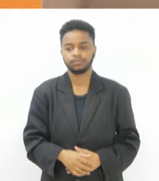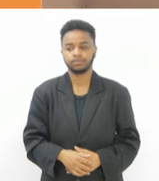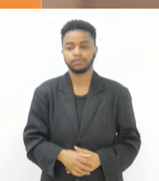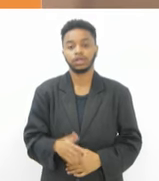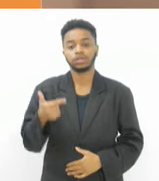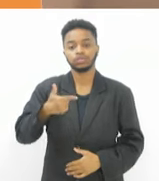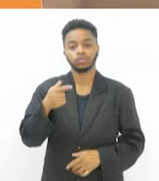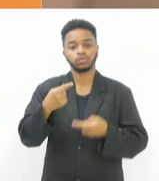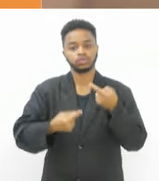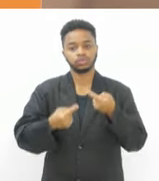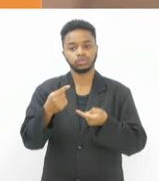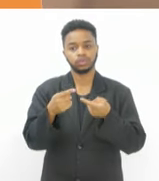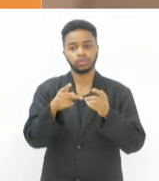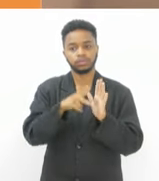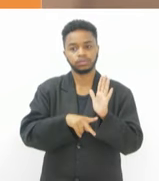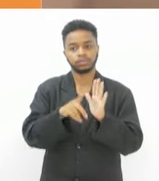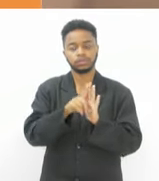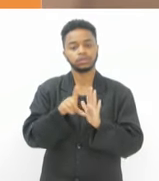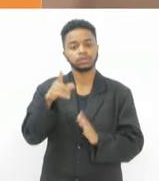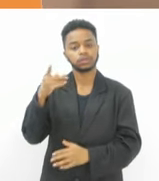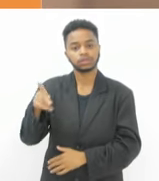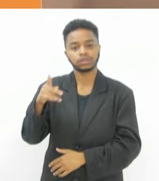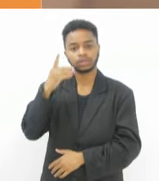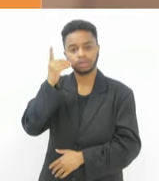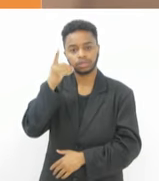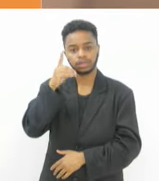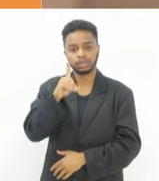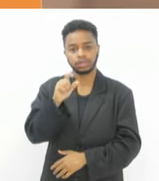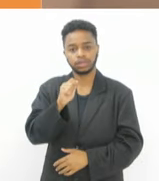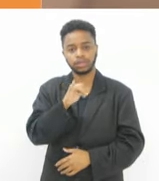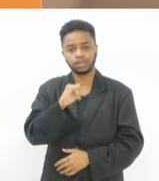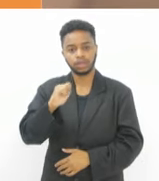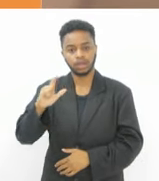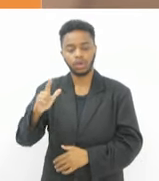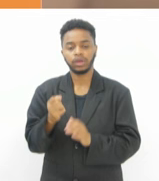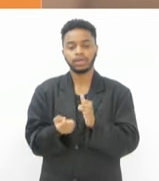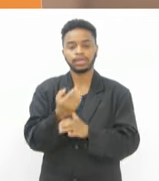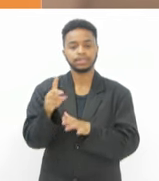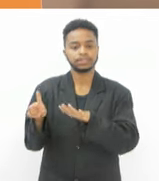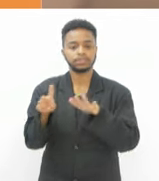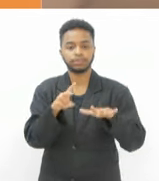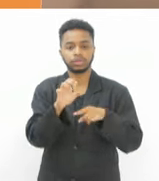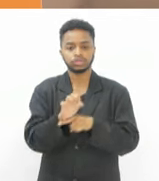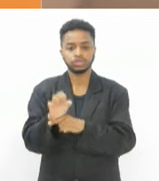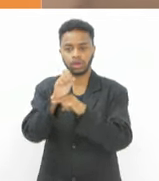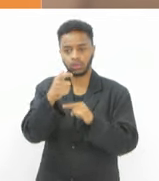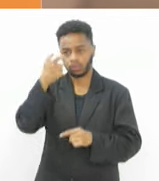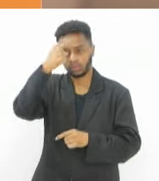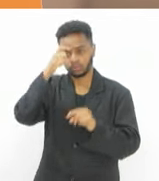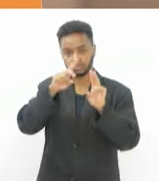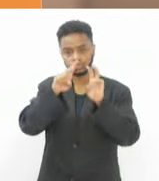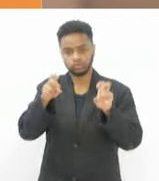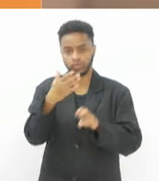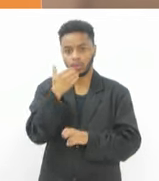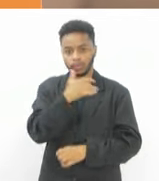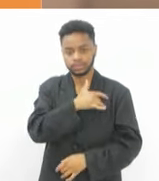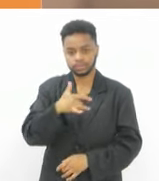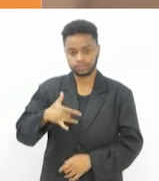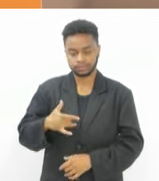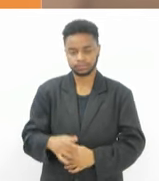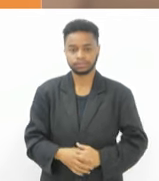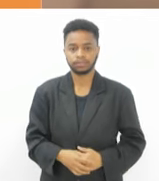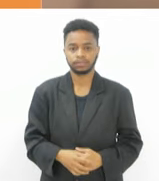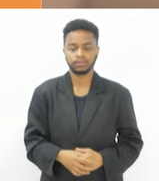Em segunda discussão, projeto do deputado Daniel Librelon, que cria a Semana Estadual de Conscientização sobre Alimentação